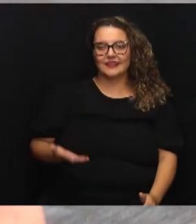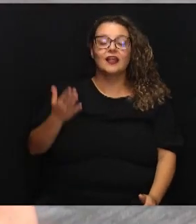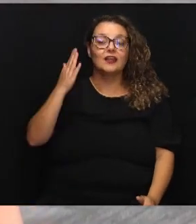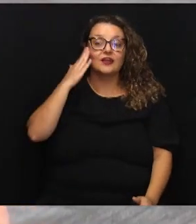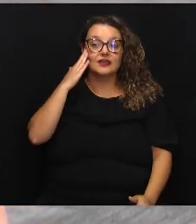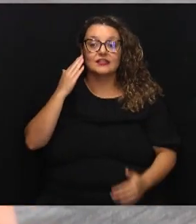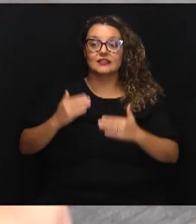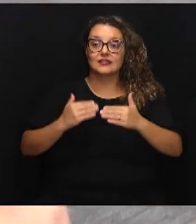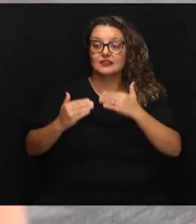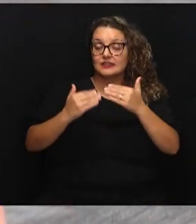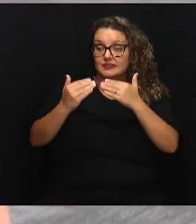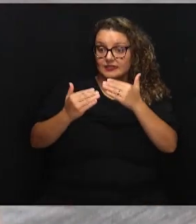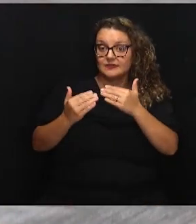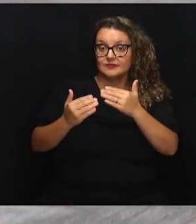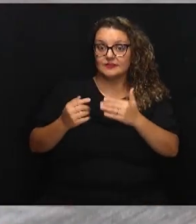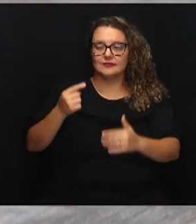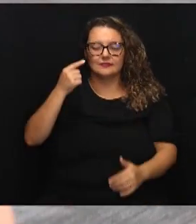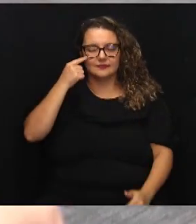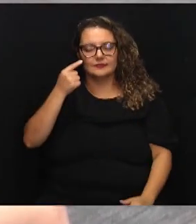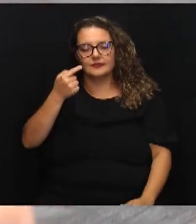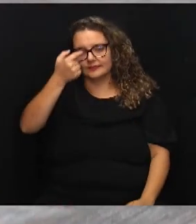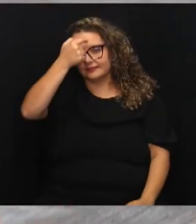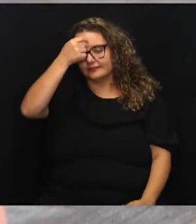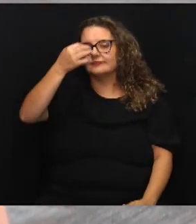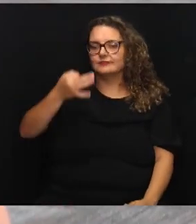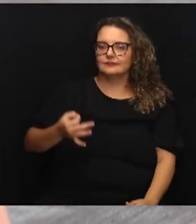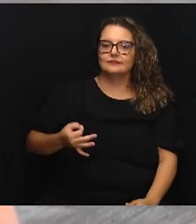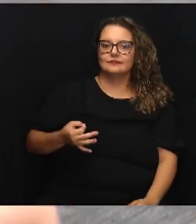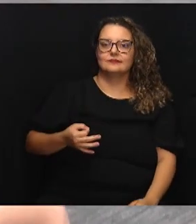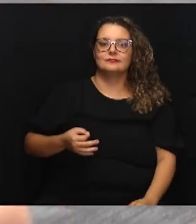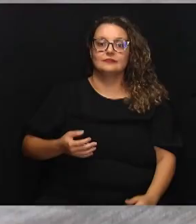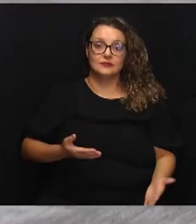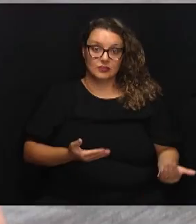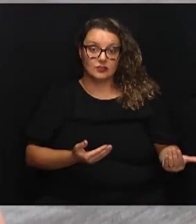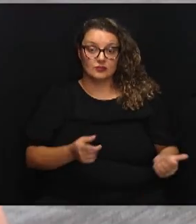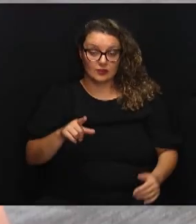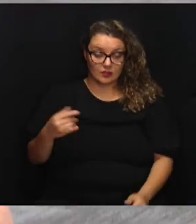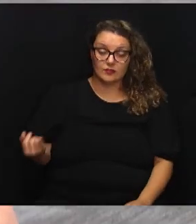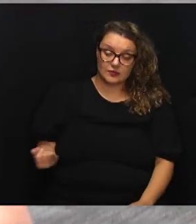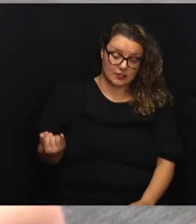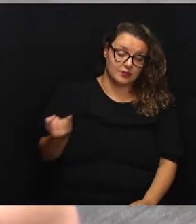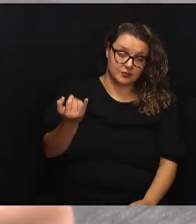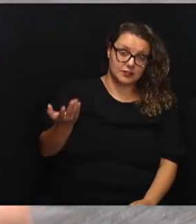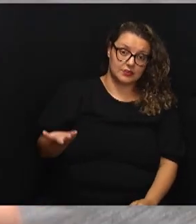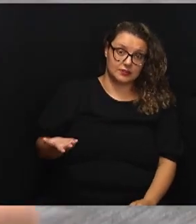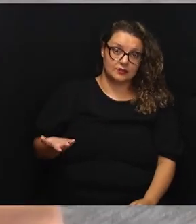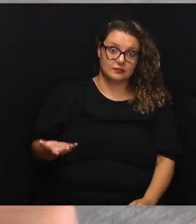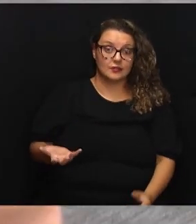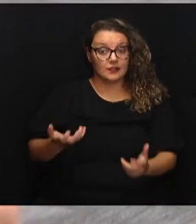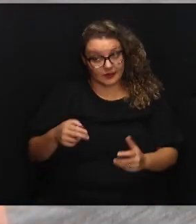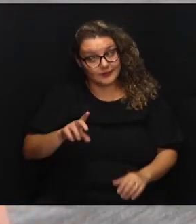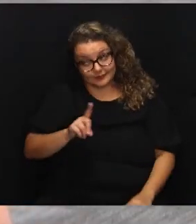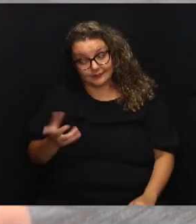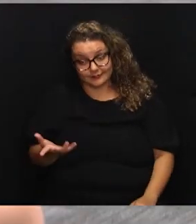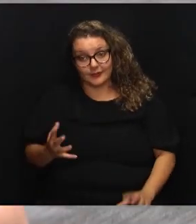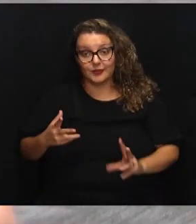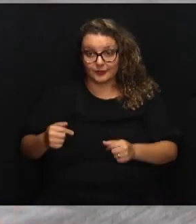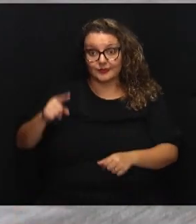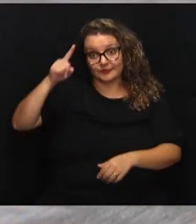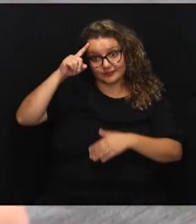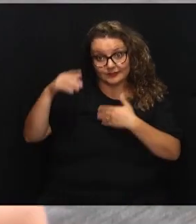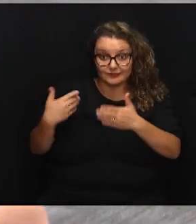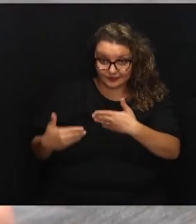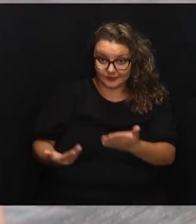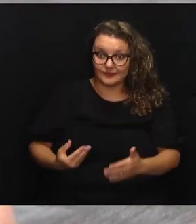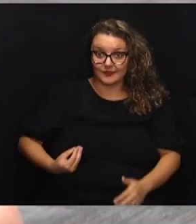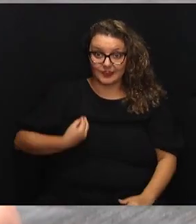desenvolver noções de cidadania nas pessoas, nos jovens, é sempre muito importante, porque querendo ou não, todo mundo vive nesse mundo, né? Então, quanto